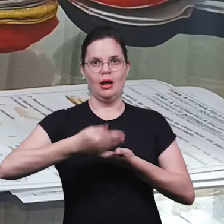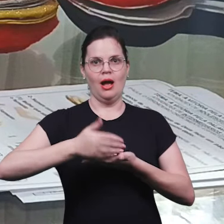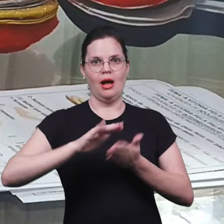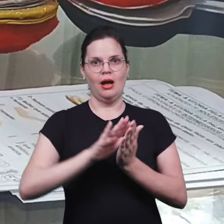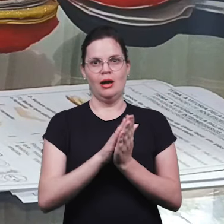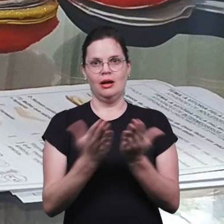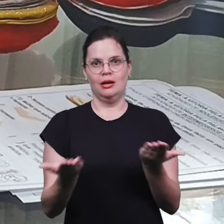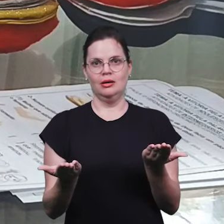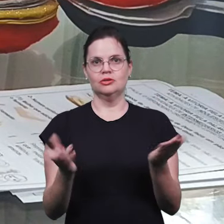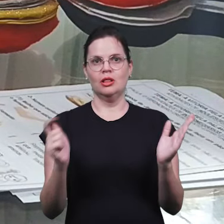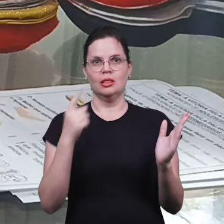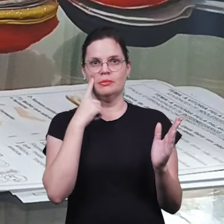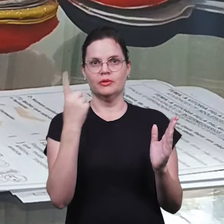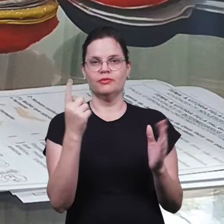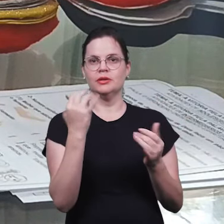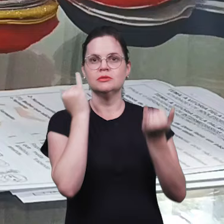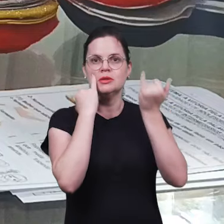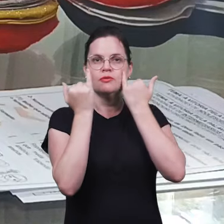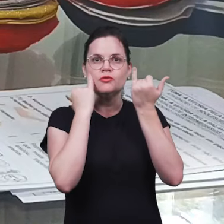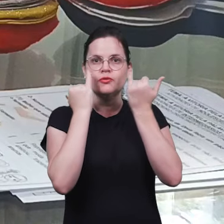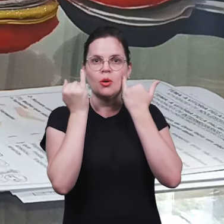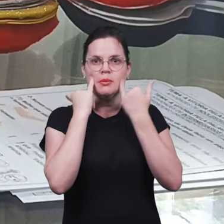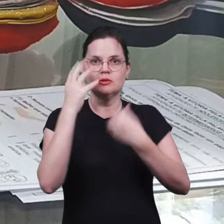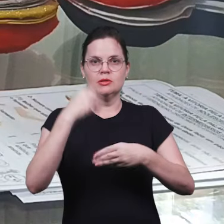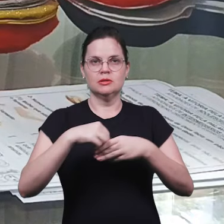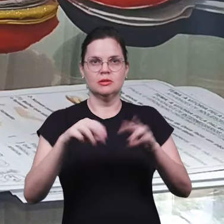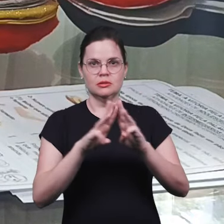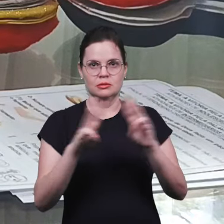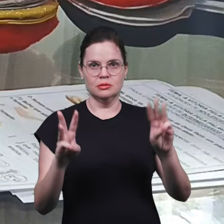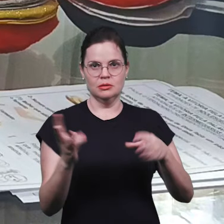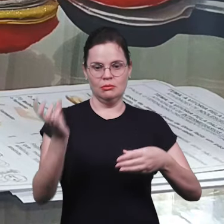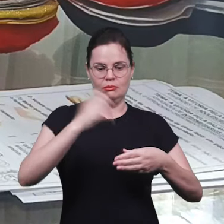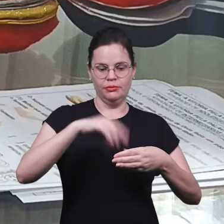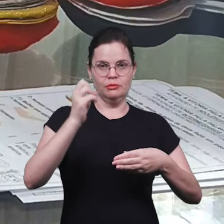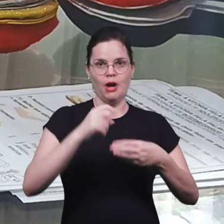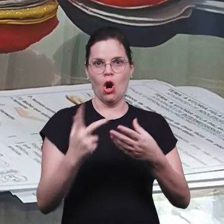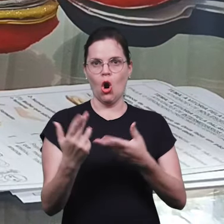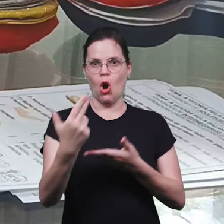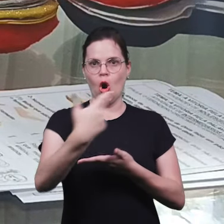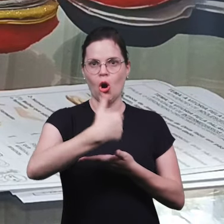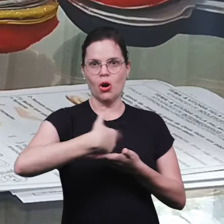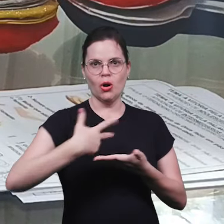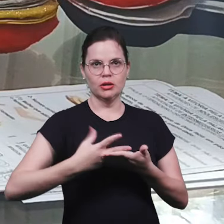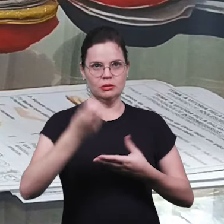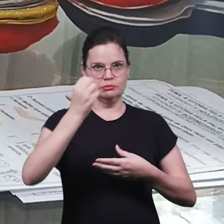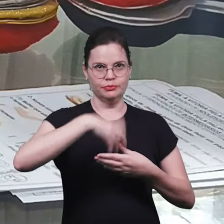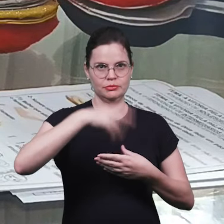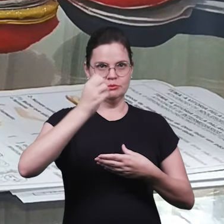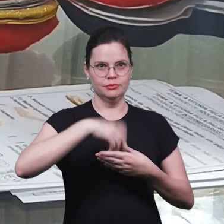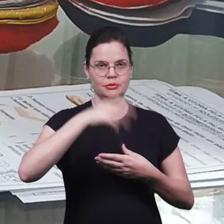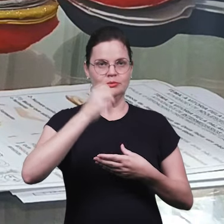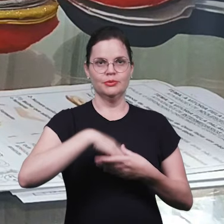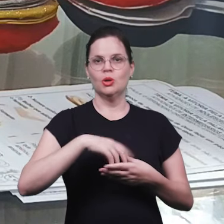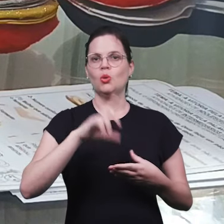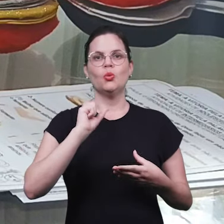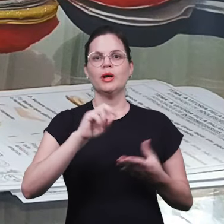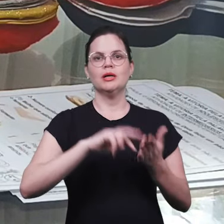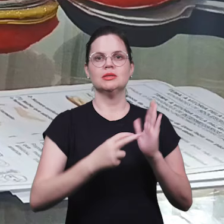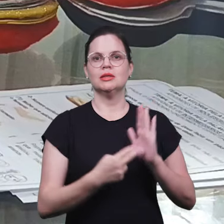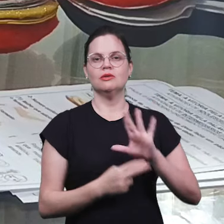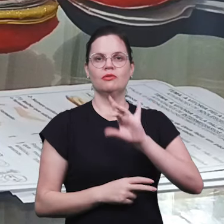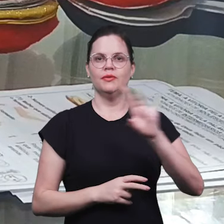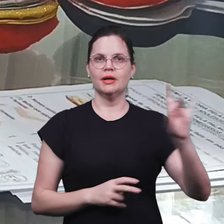irmãos podem utilizar as próprias informações que estão disponibilizadas no site. Os irmãos podem cortar as plaquinhas e ir colocando o